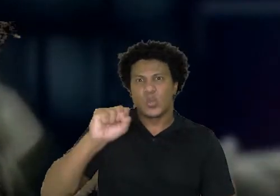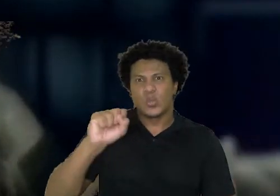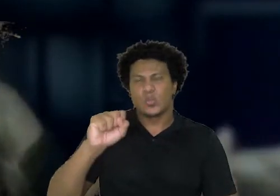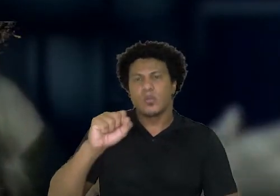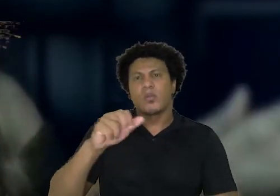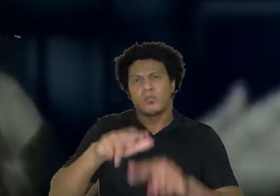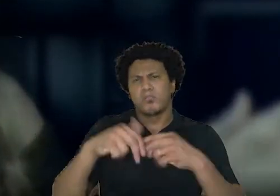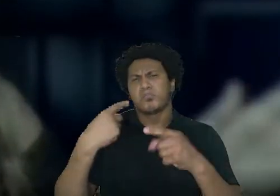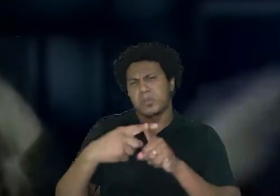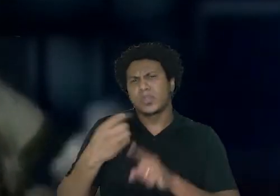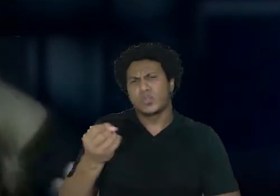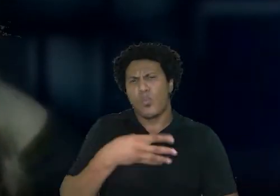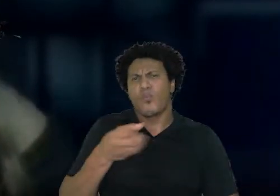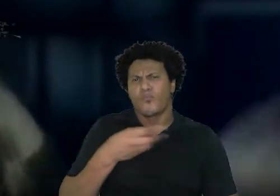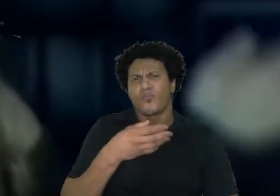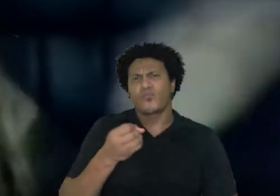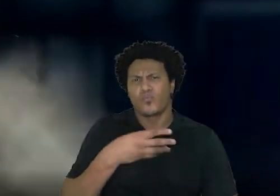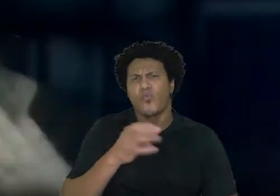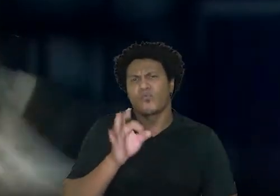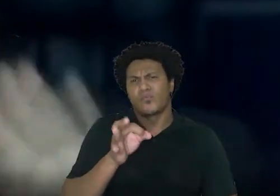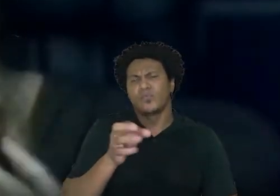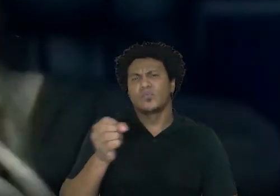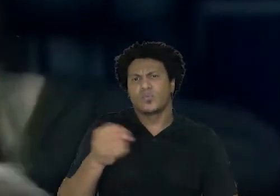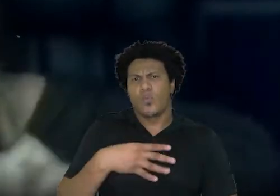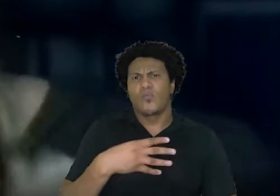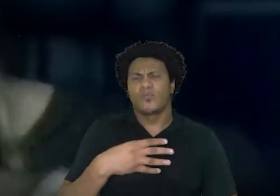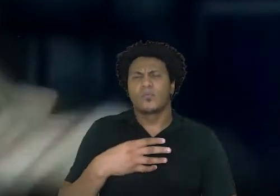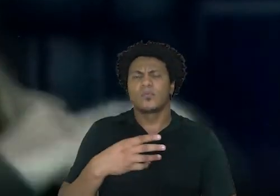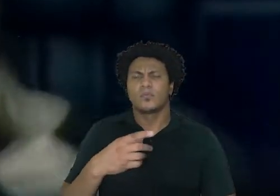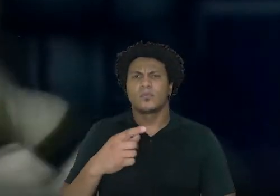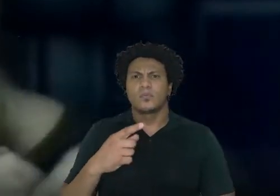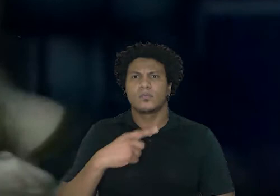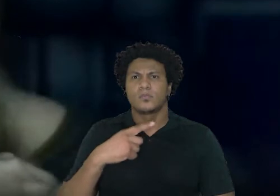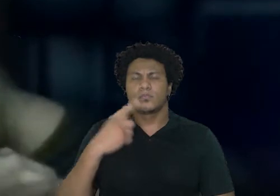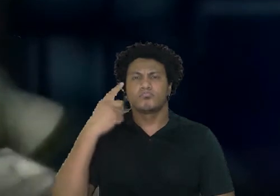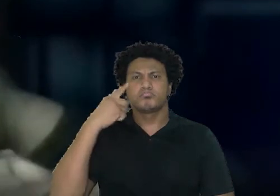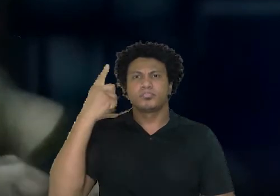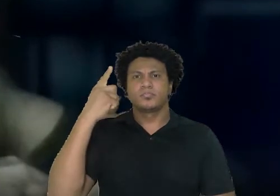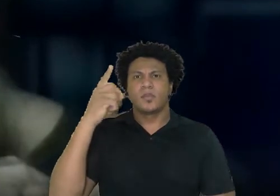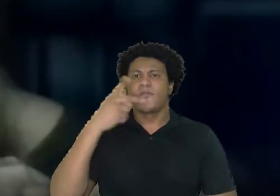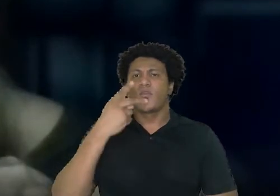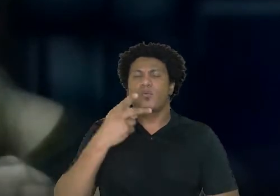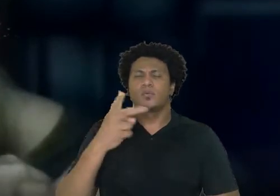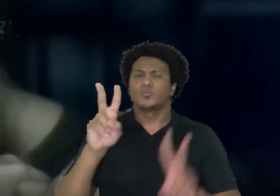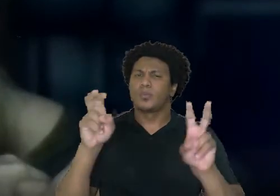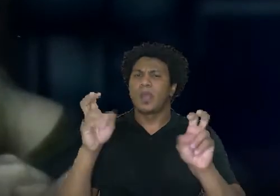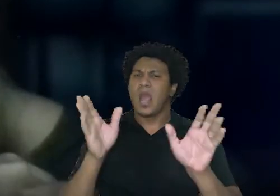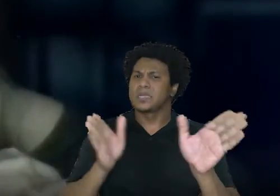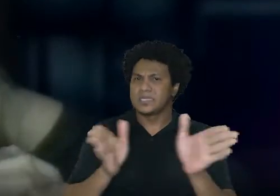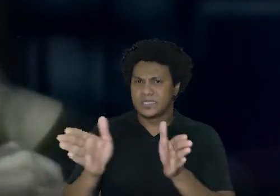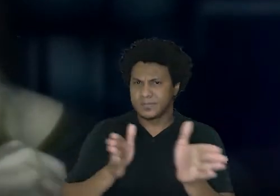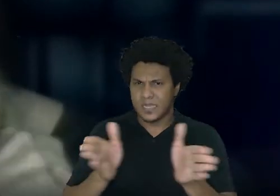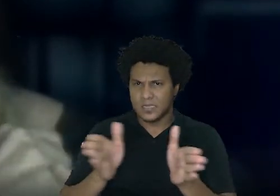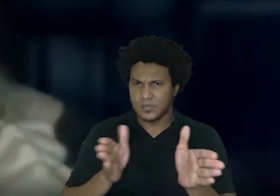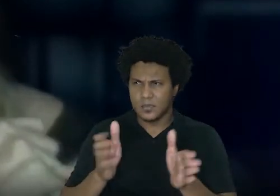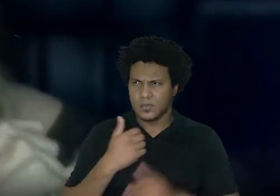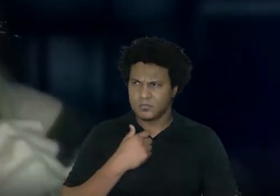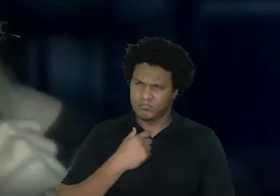de 3 anos para cá, 2018 para cá. Porque para mim também é uma realidade